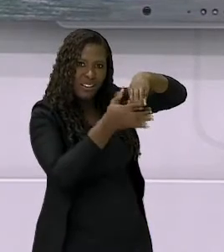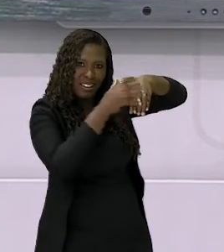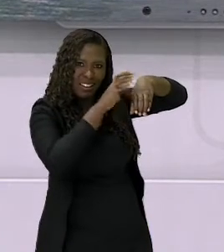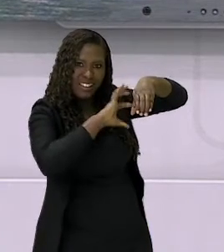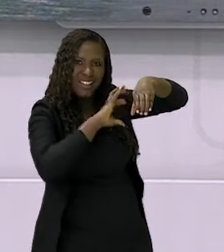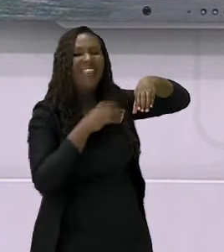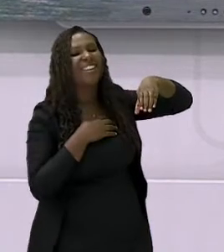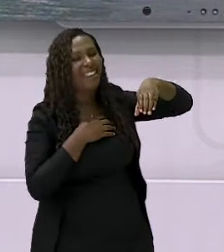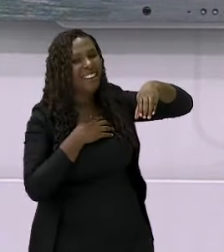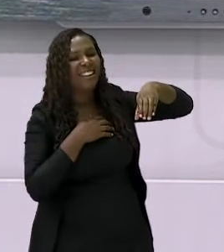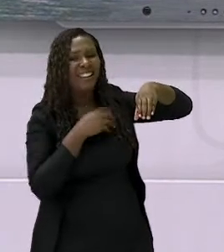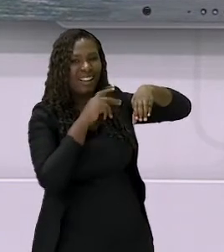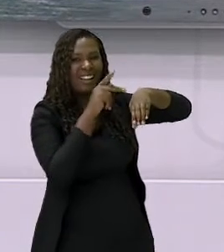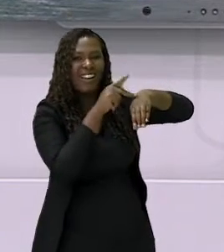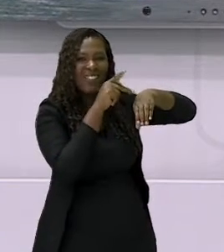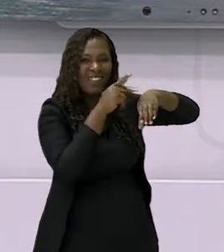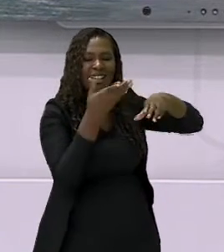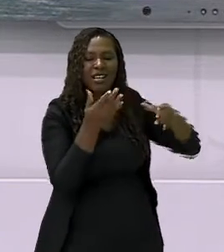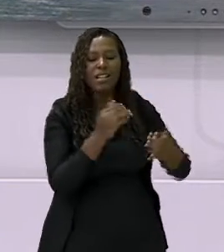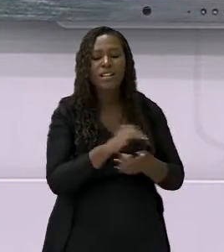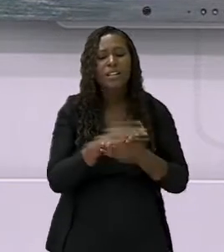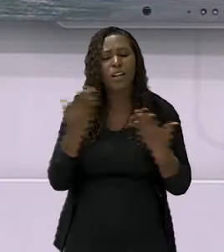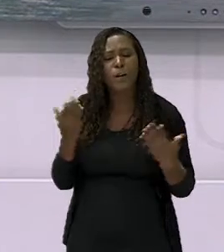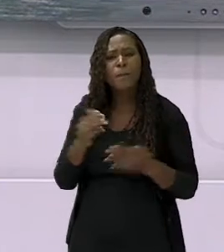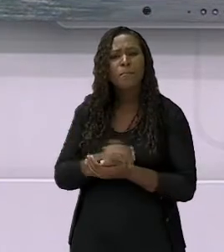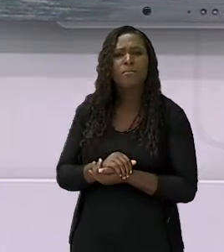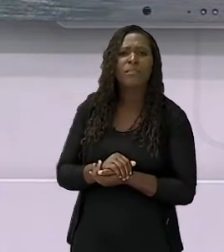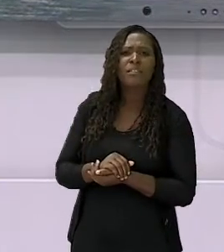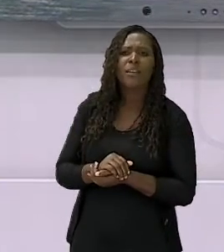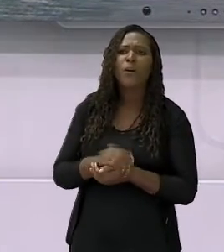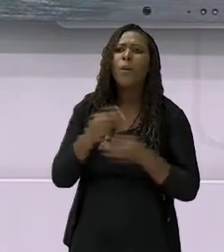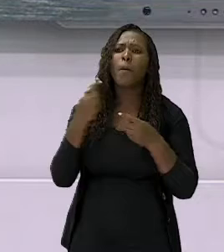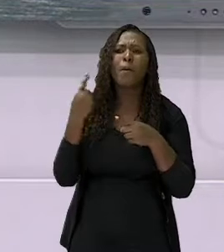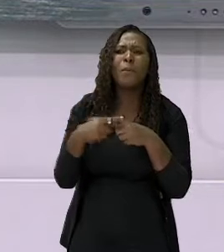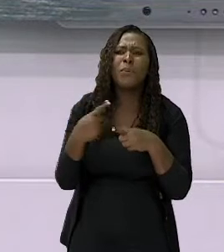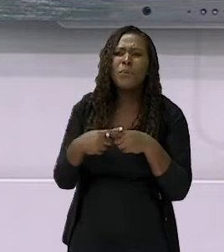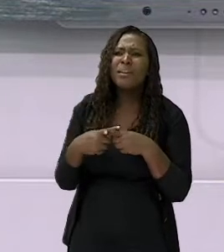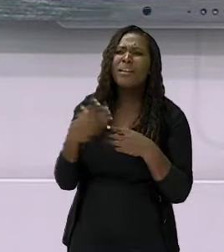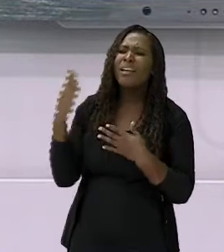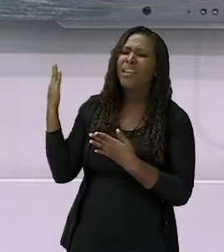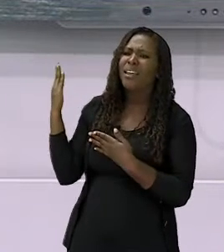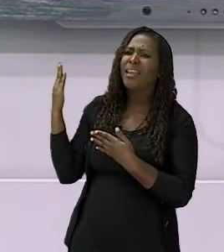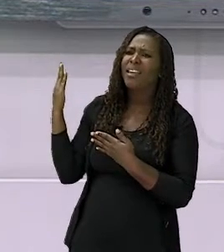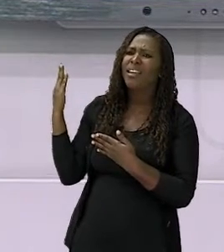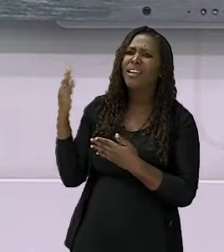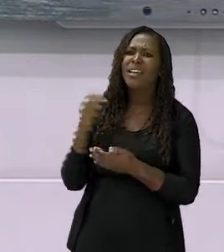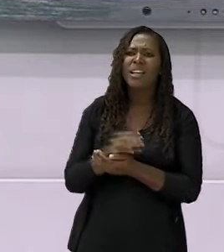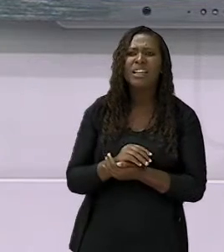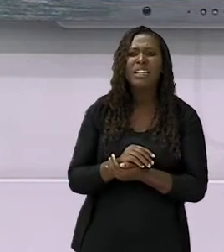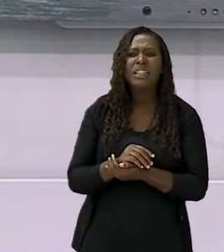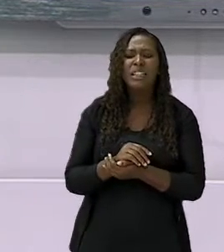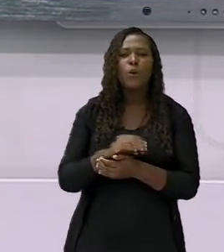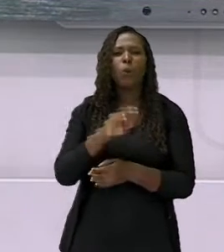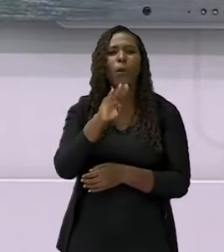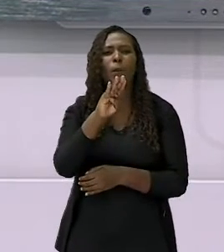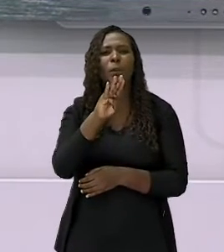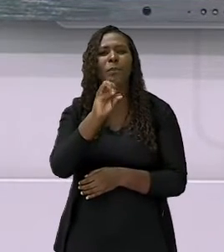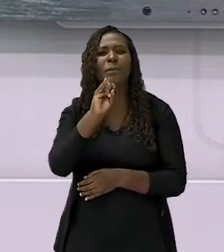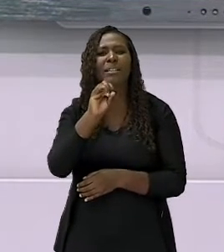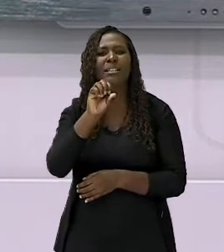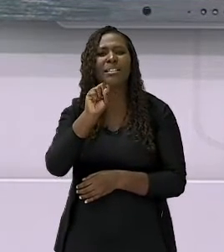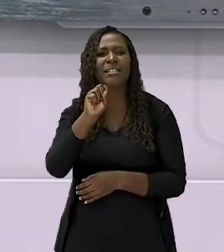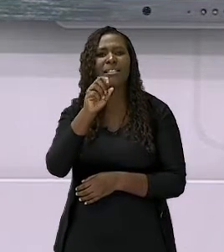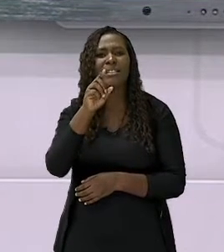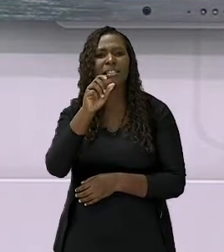O que essa cor representa? Por que o bisão é dessa cor? Por que a lebre é de outra cor? Por que os animais